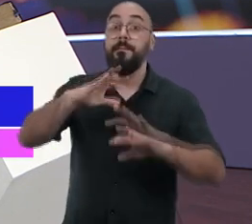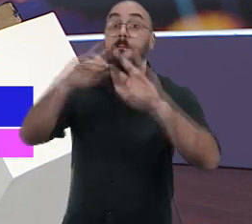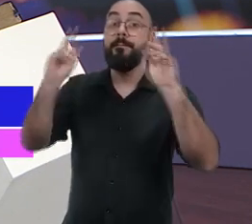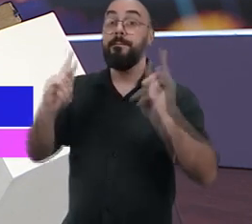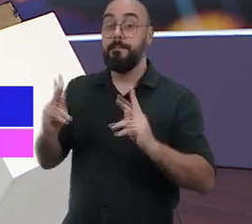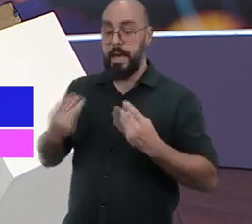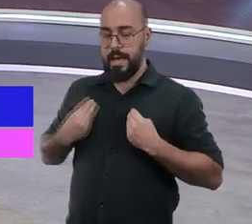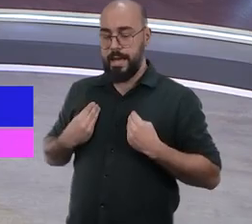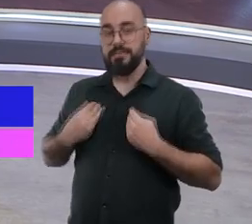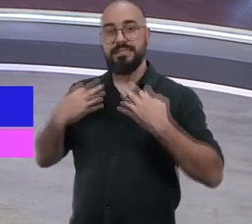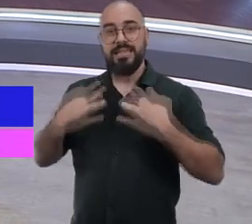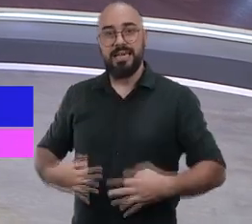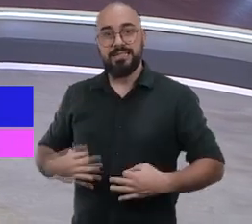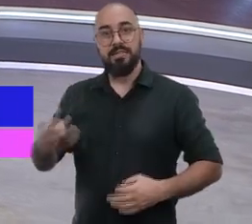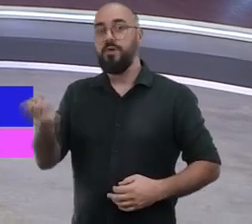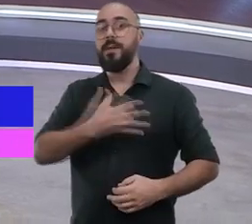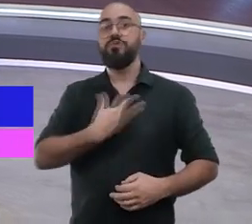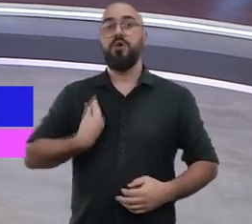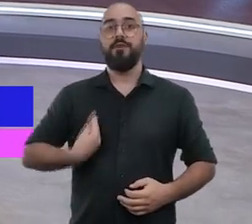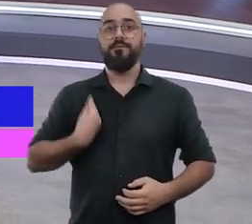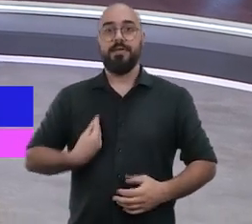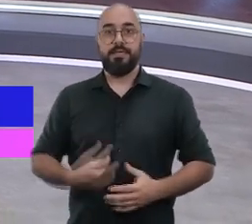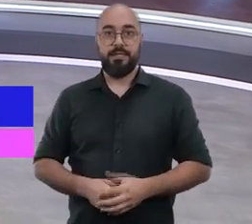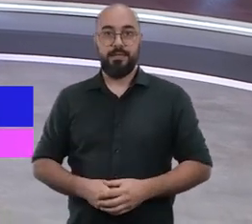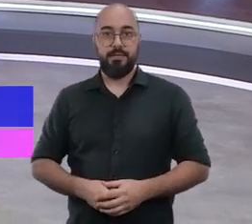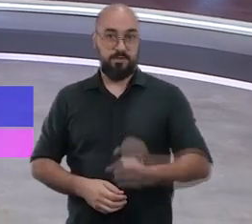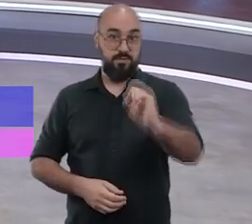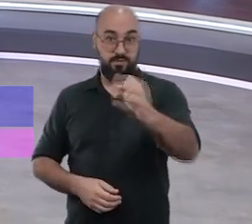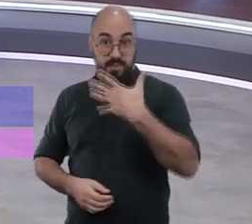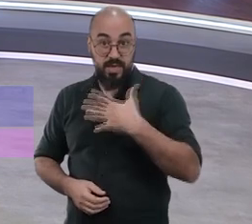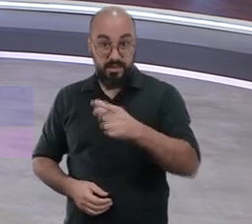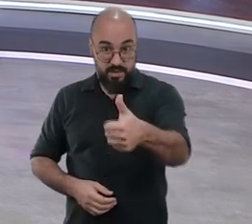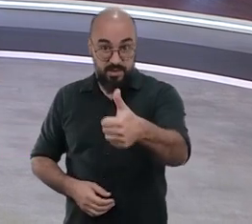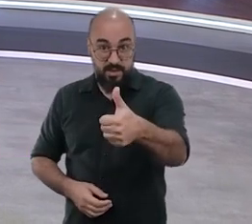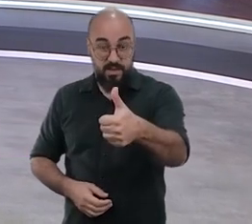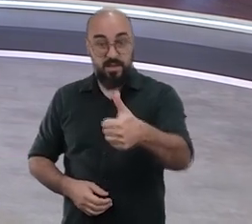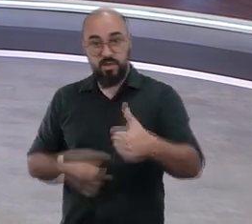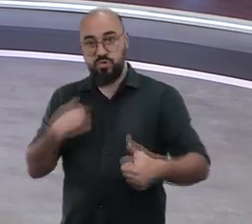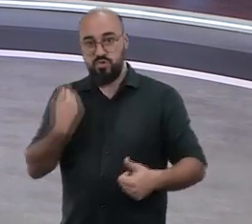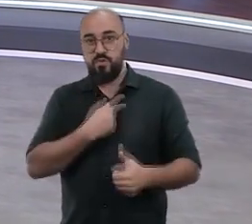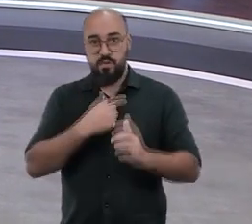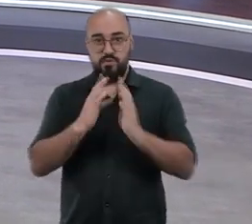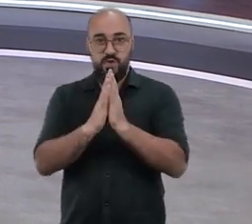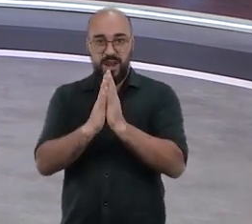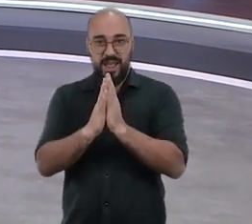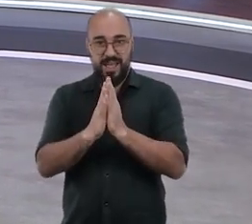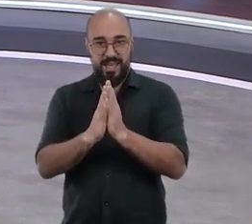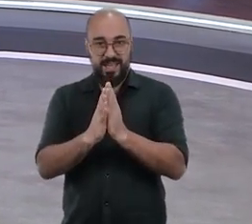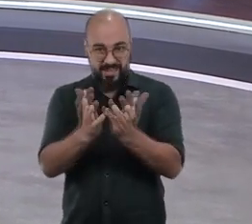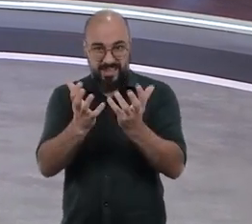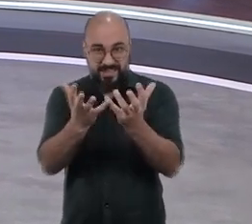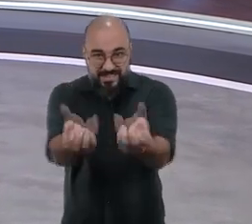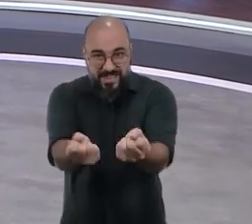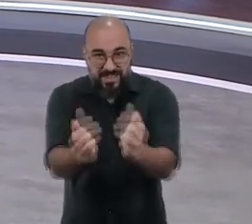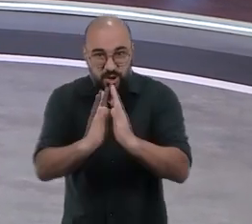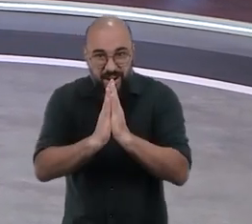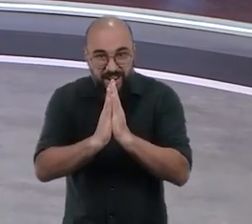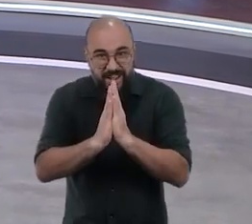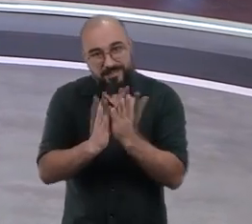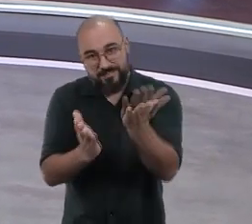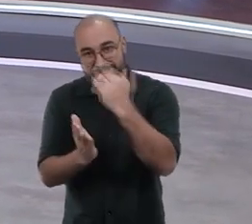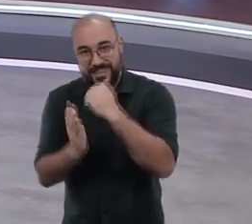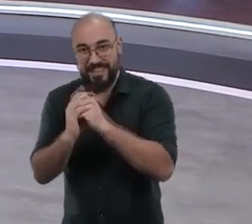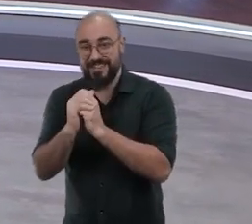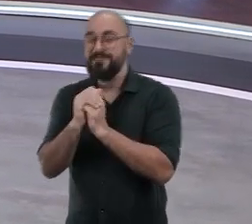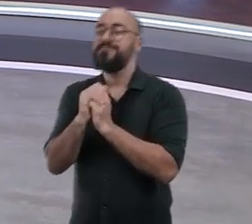vida. Se você já escreveu ou está escrevendo, vamos juntos orar. E eu quero confirmar com o Senhor a sua decisão. Pai, nesse